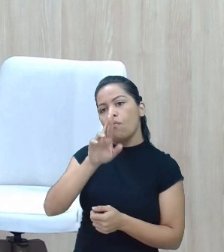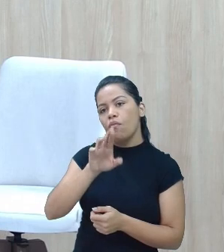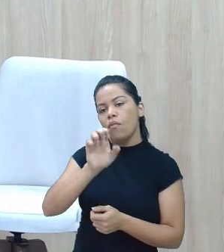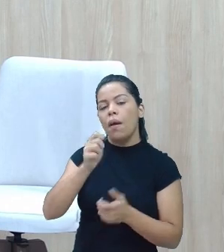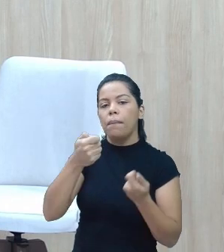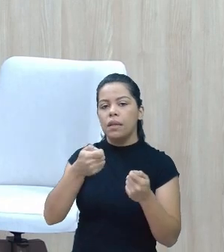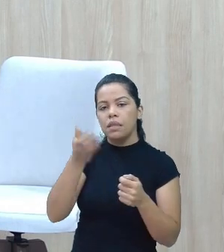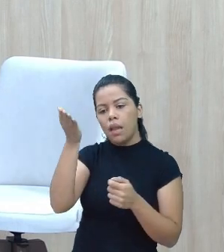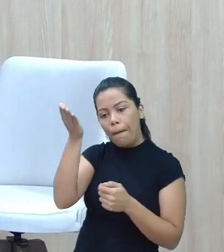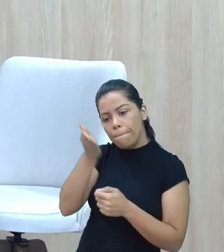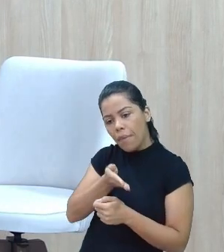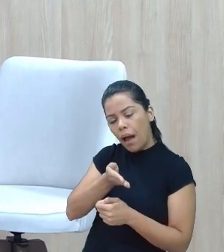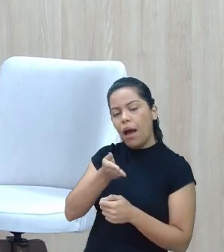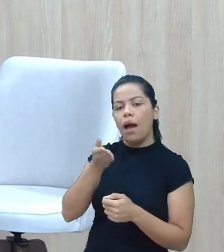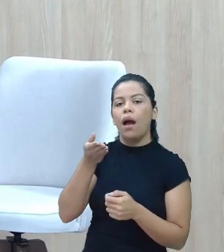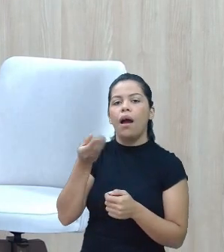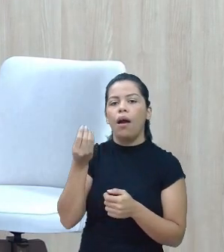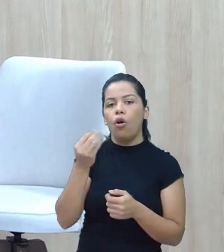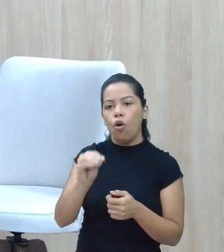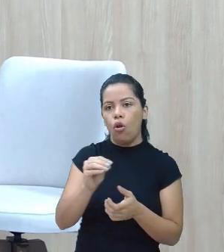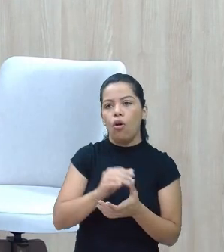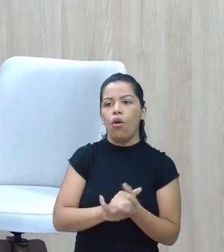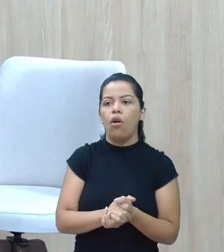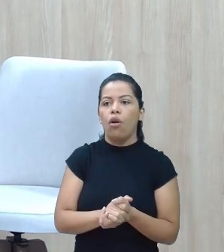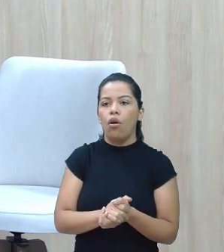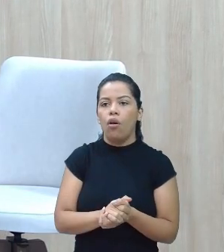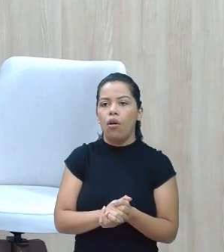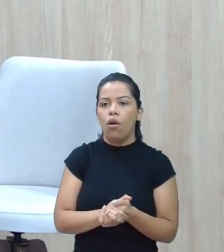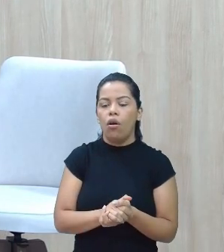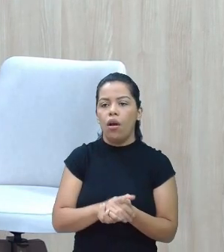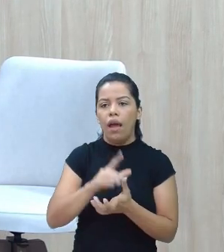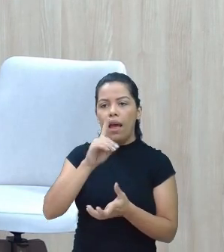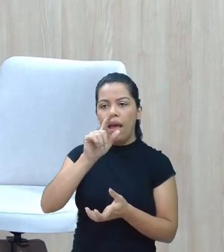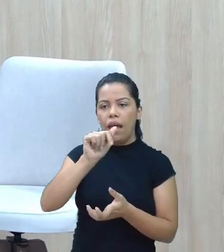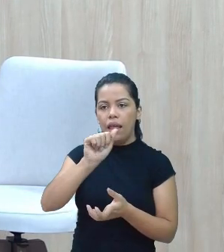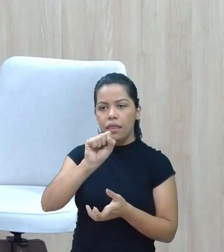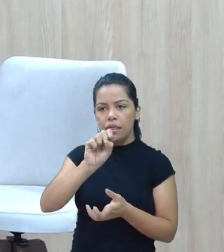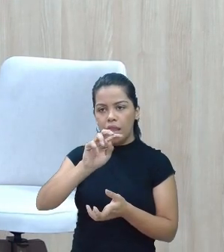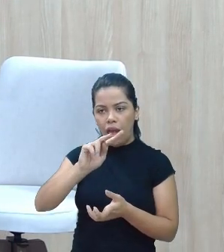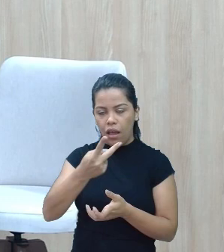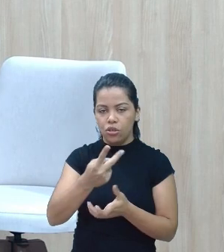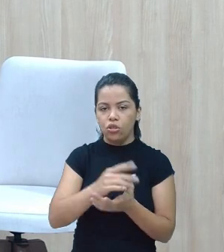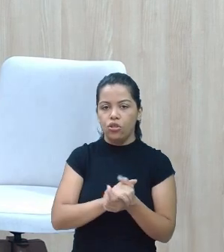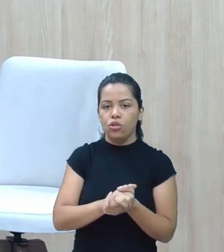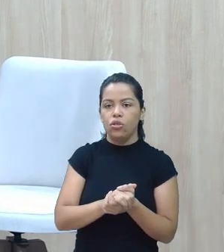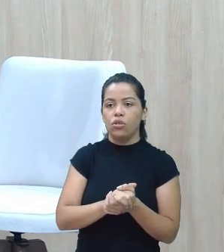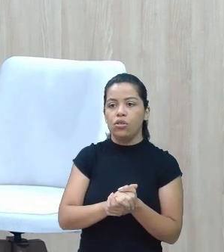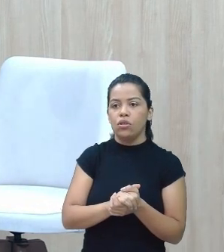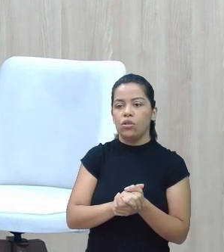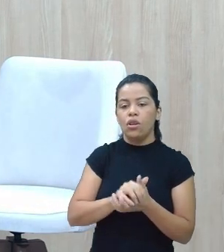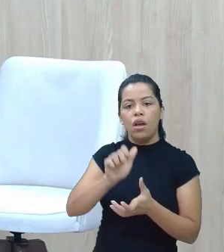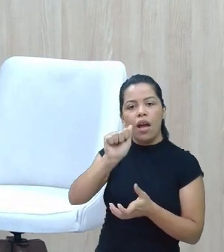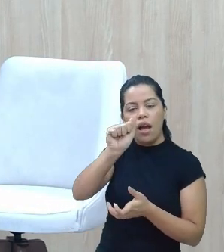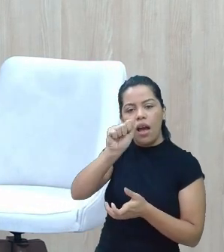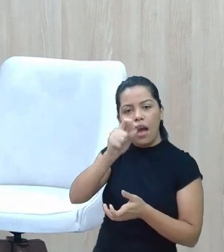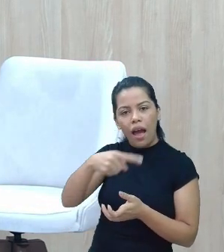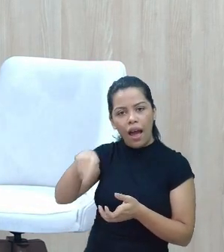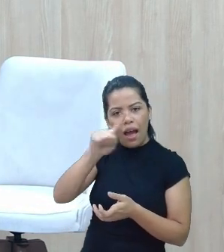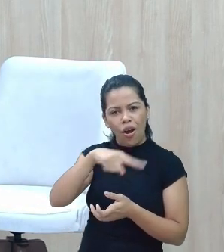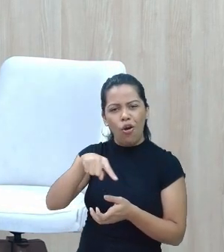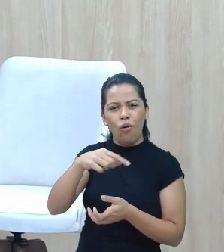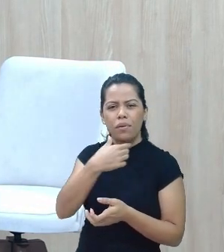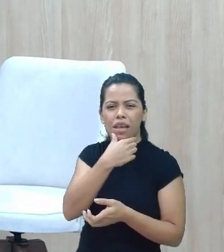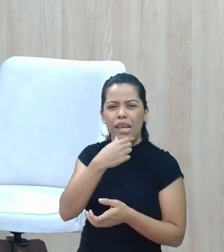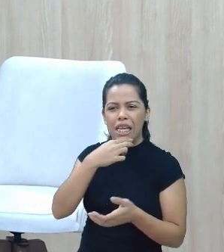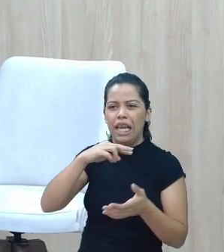barra. Barra em inglês, dash. Arroba em inglês. Arroba é interessante porque ele significa em. Então,